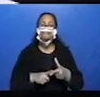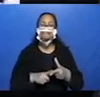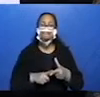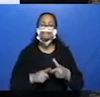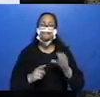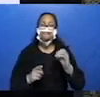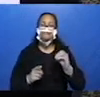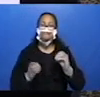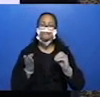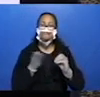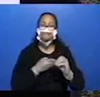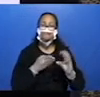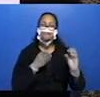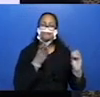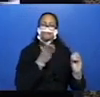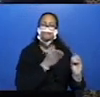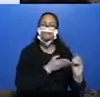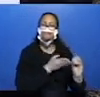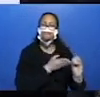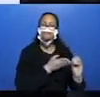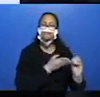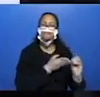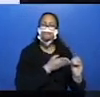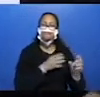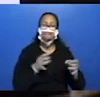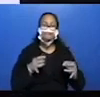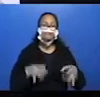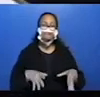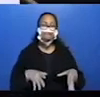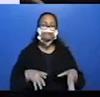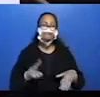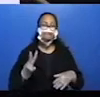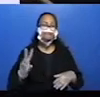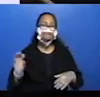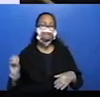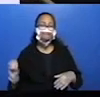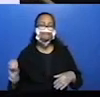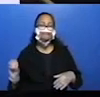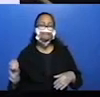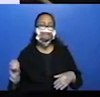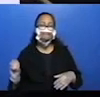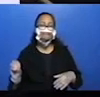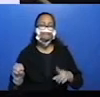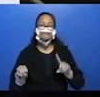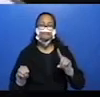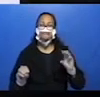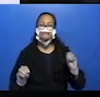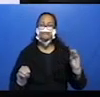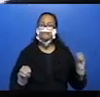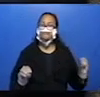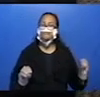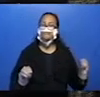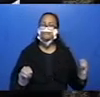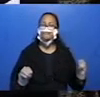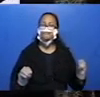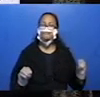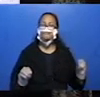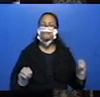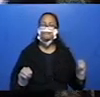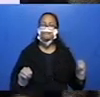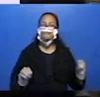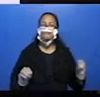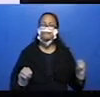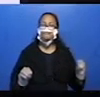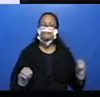zero aqui, vai me sobrar 20. E 100? Eu tenho que cortar 2 zeros, ó. Então